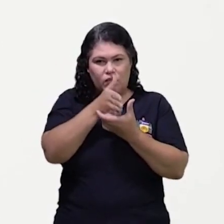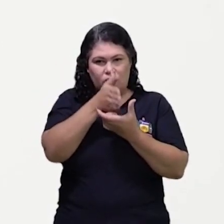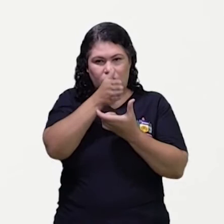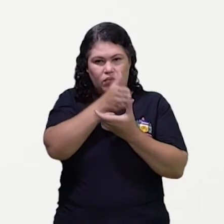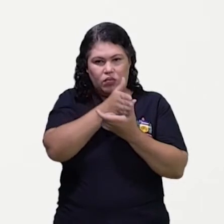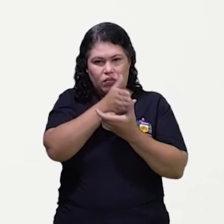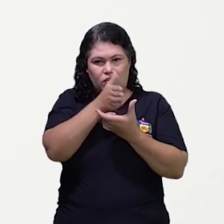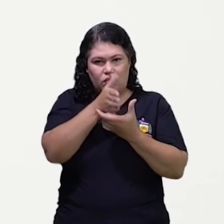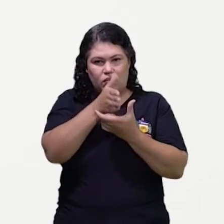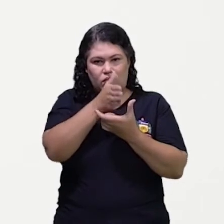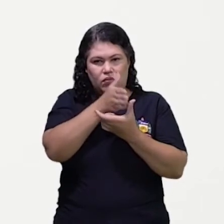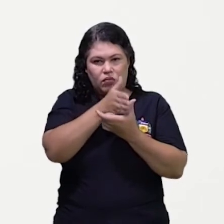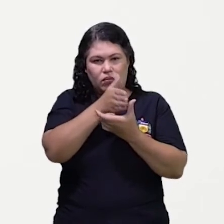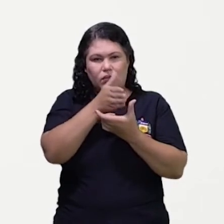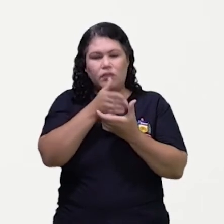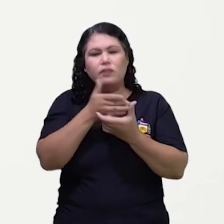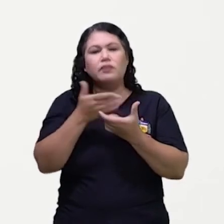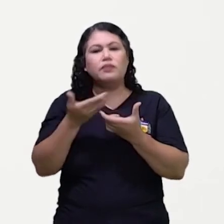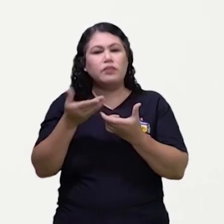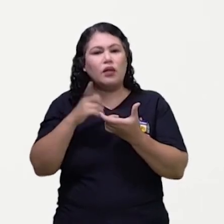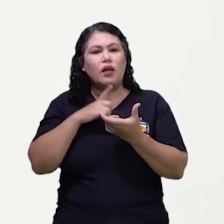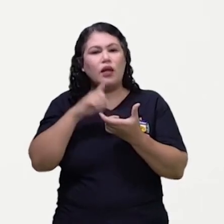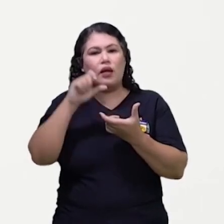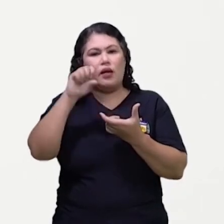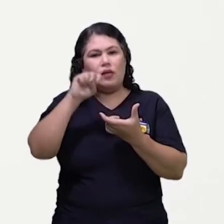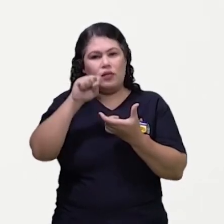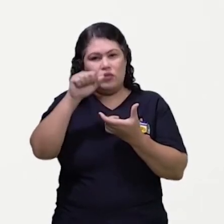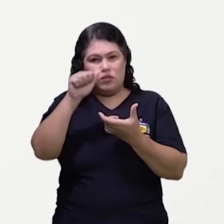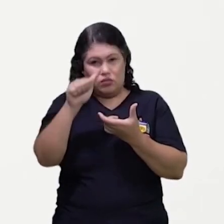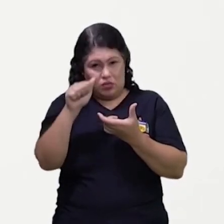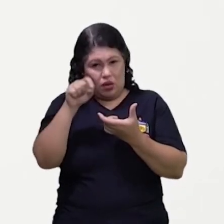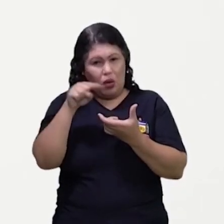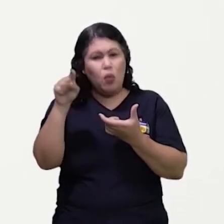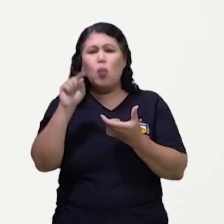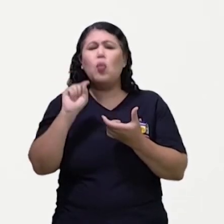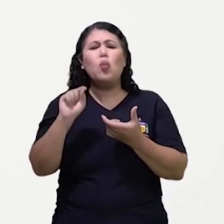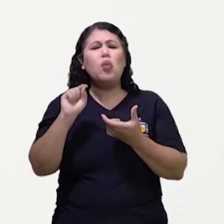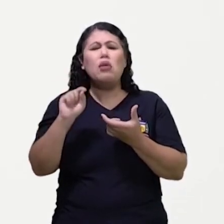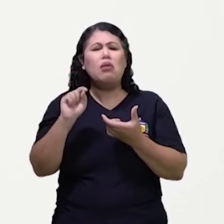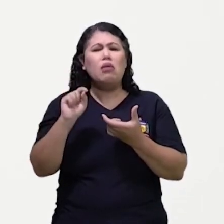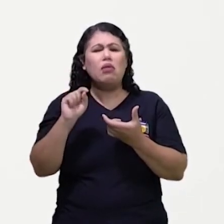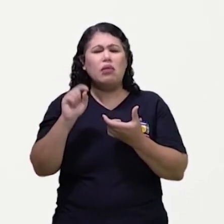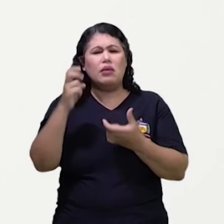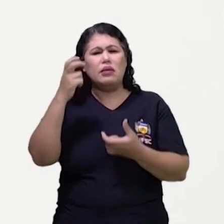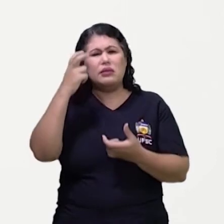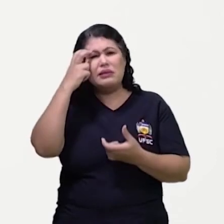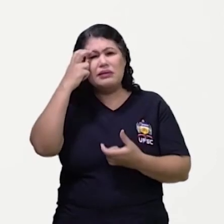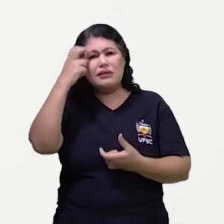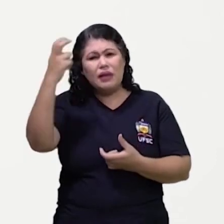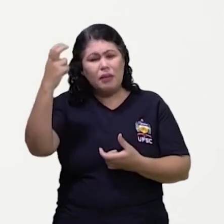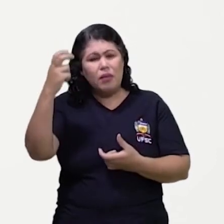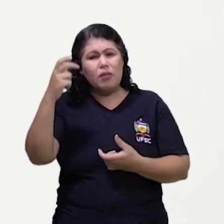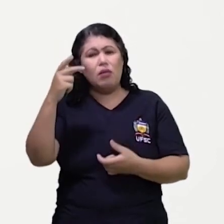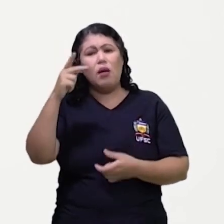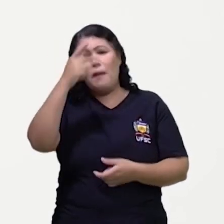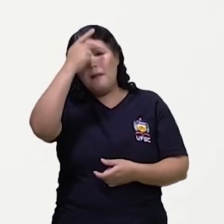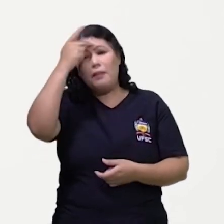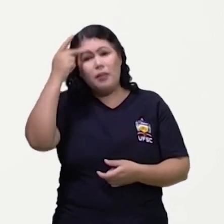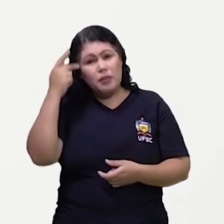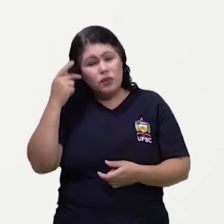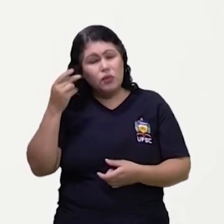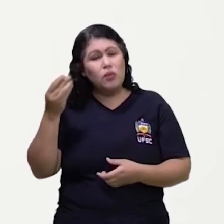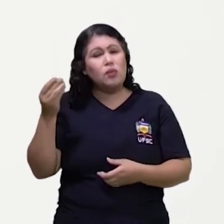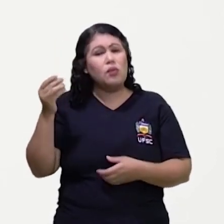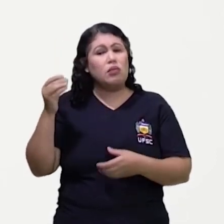ó. Sábia. Sábia. O que é sábia, professora? É uma pessoa que academicamente, ou seja,